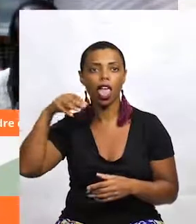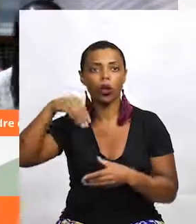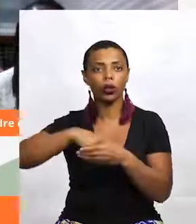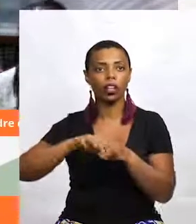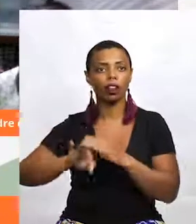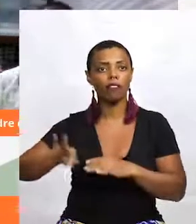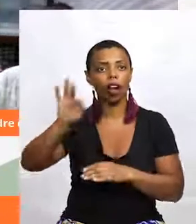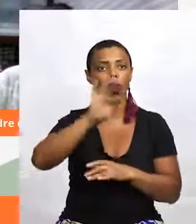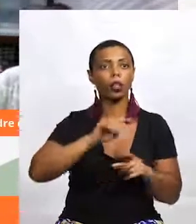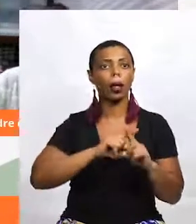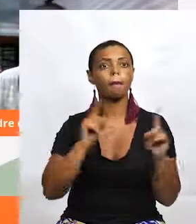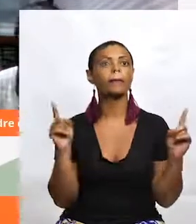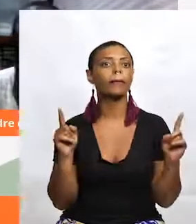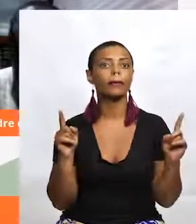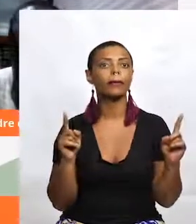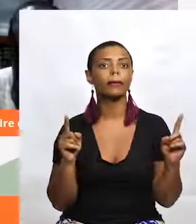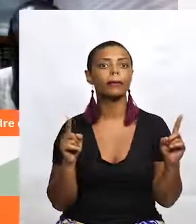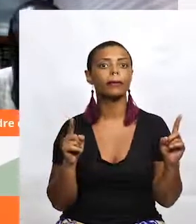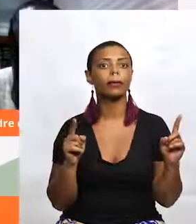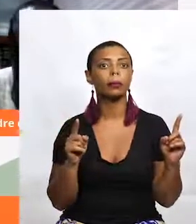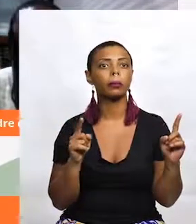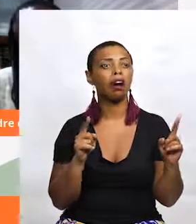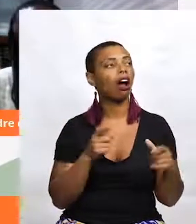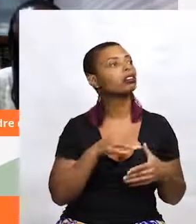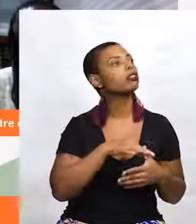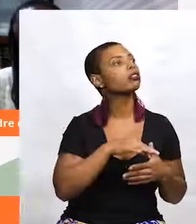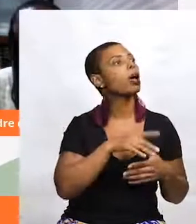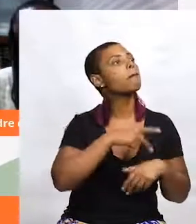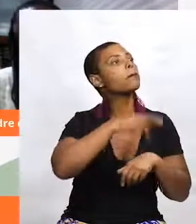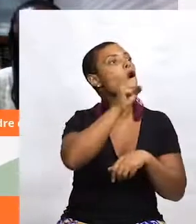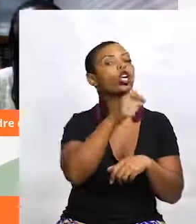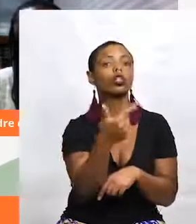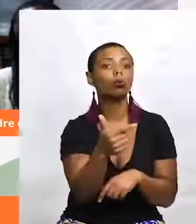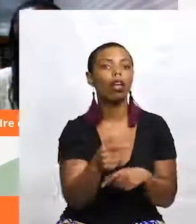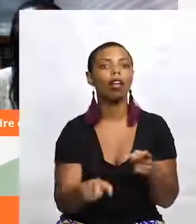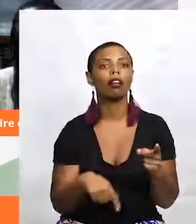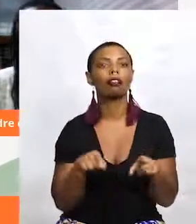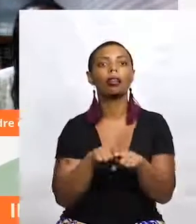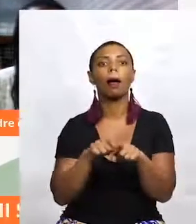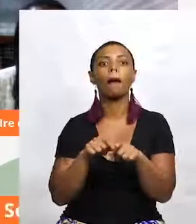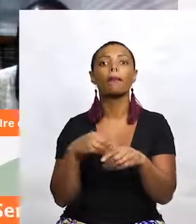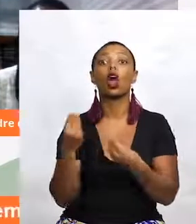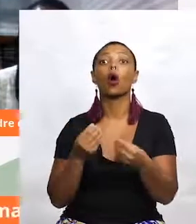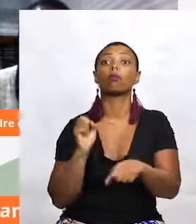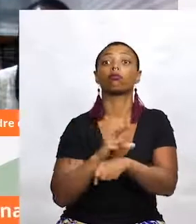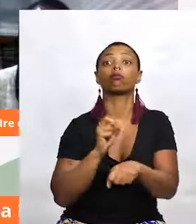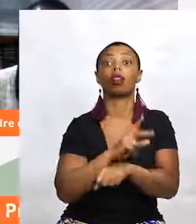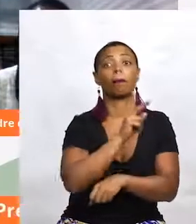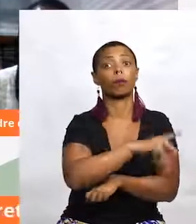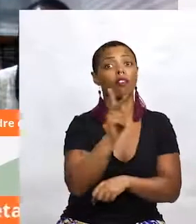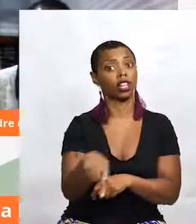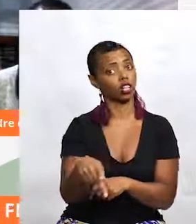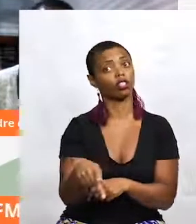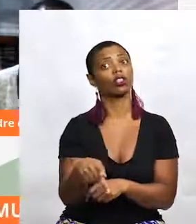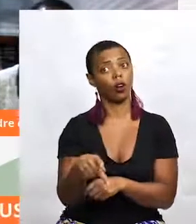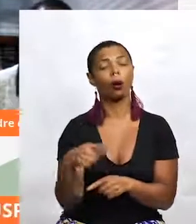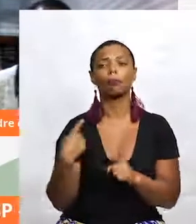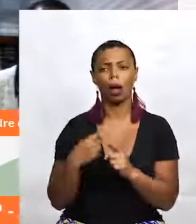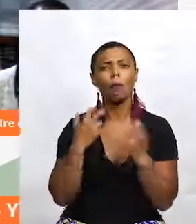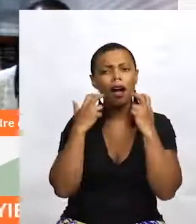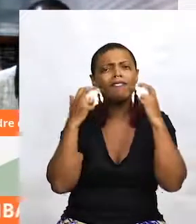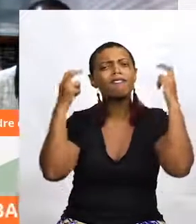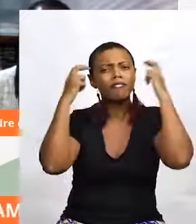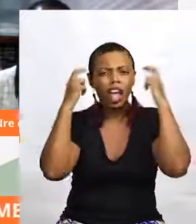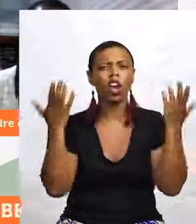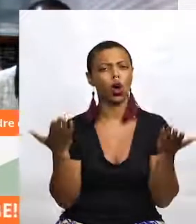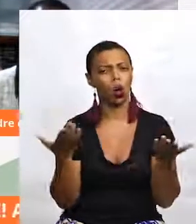como estudantes, mas não ter esses números refletidos para pós-graduação e para as contratações docentes. Que é uma vergonha que num país,